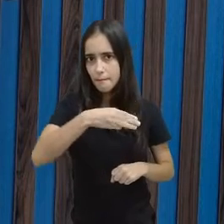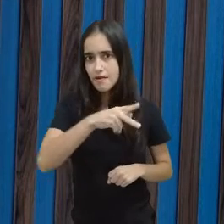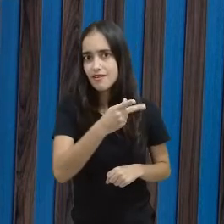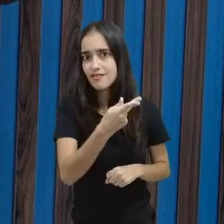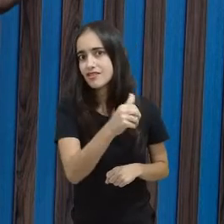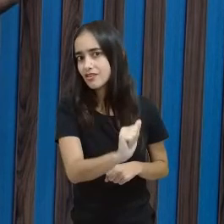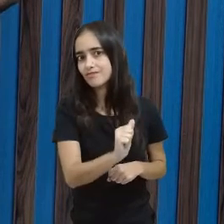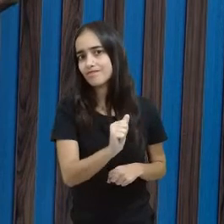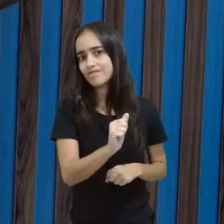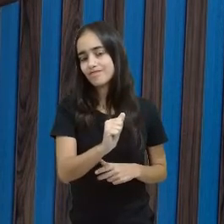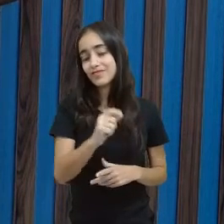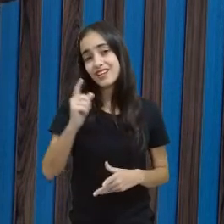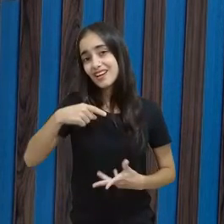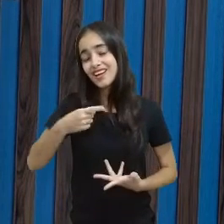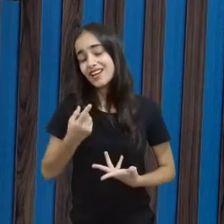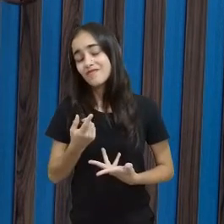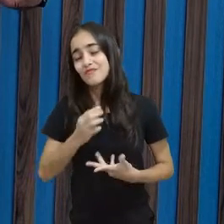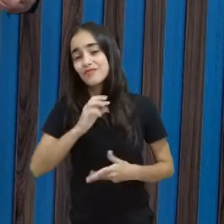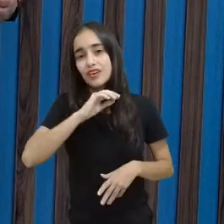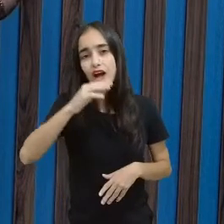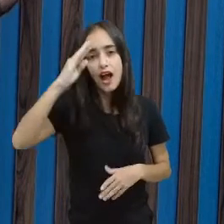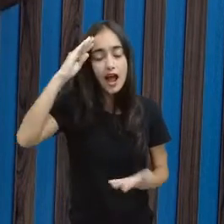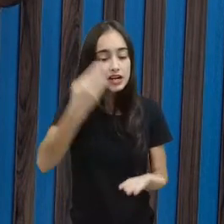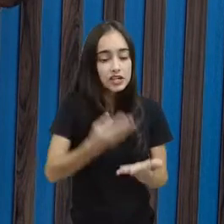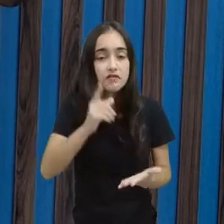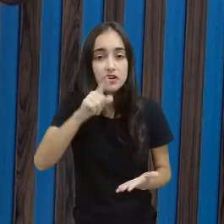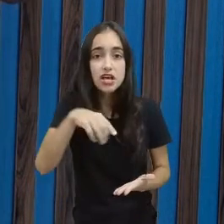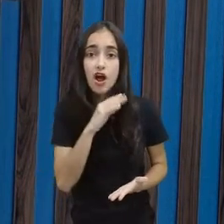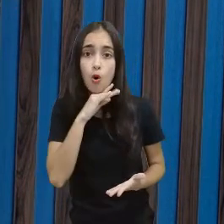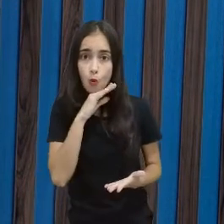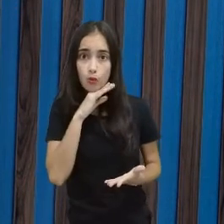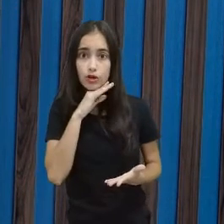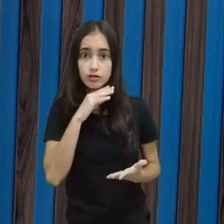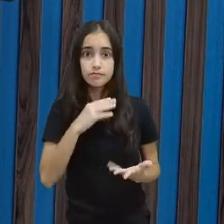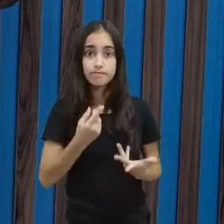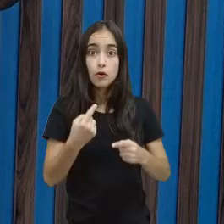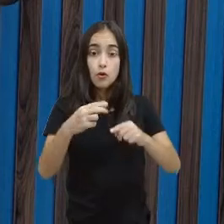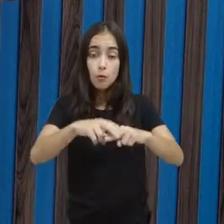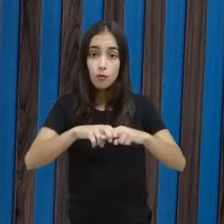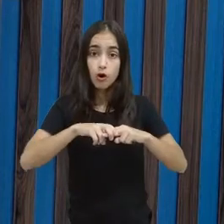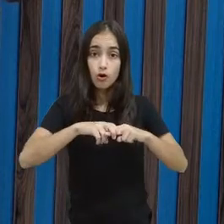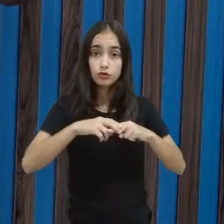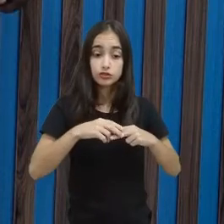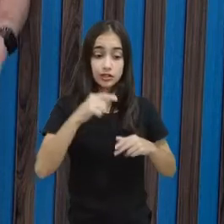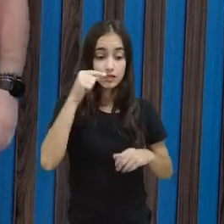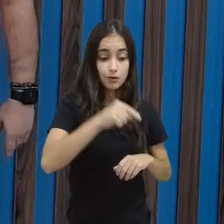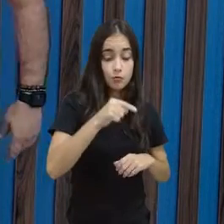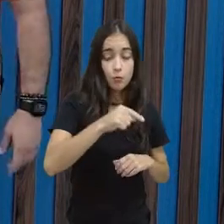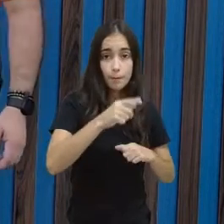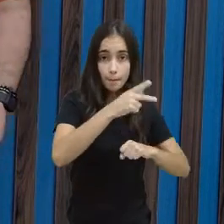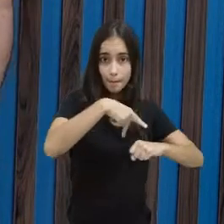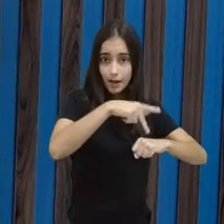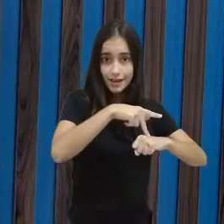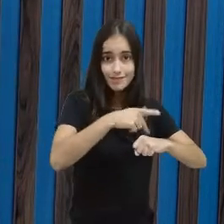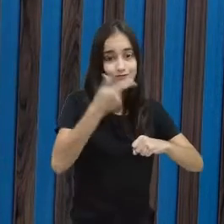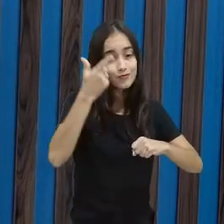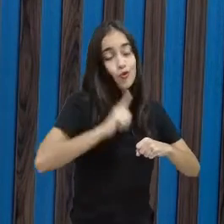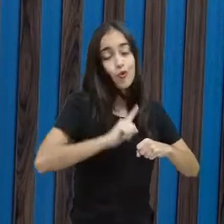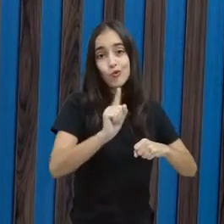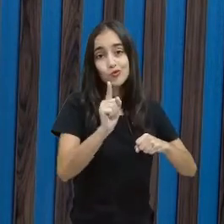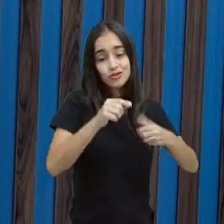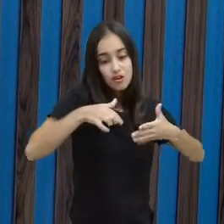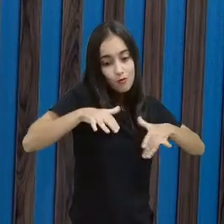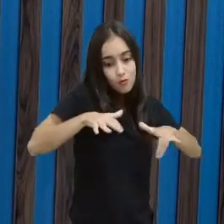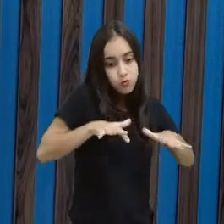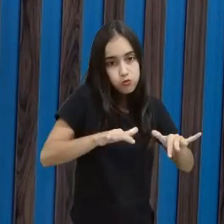os planos, né, de expansionismo, né, alemão. Então eles começam a serem expurgados. Aqui a gente tem uma foto, né,